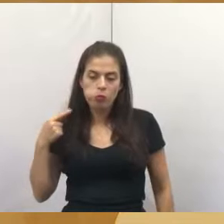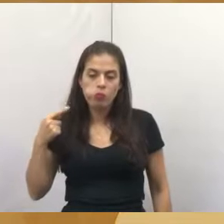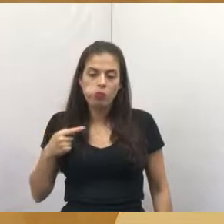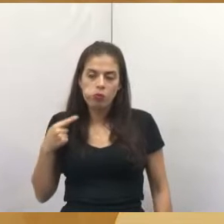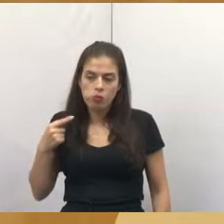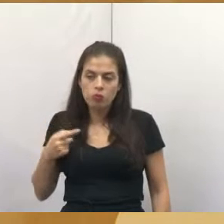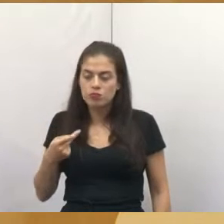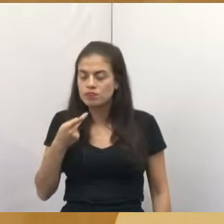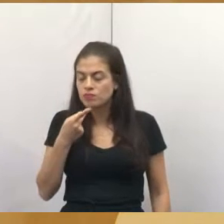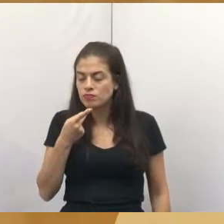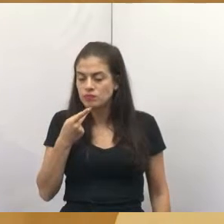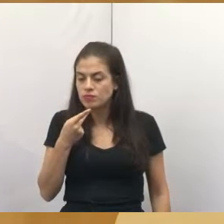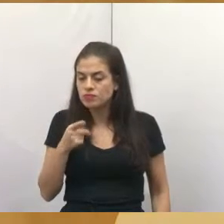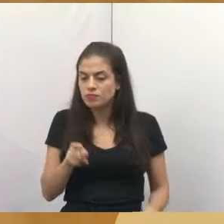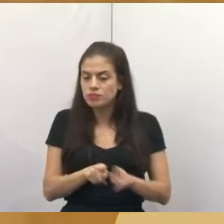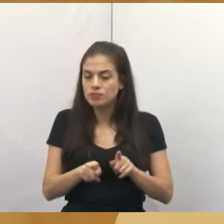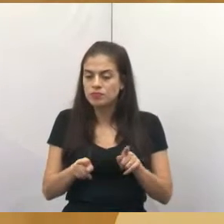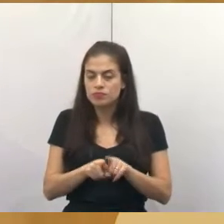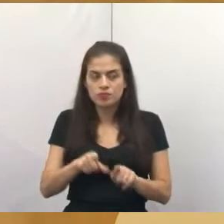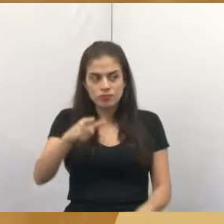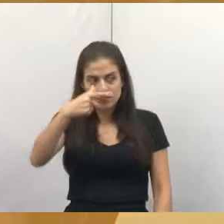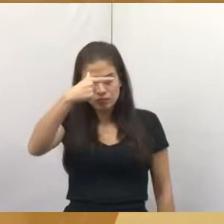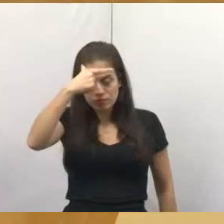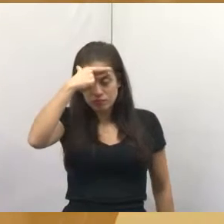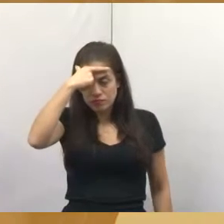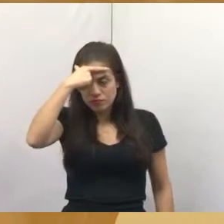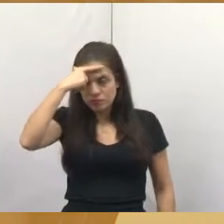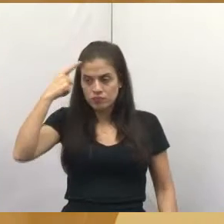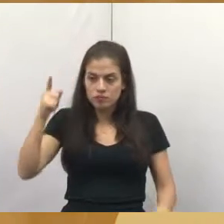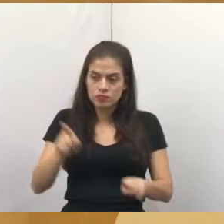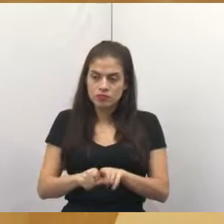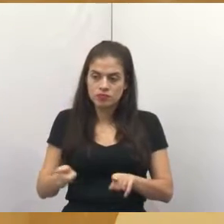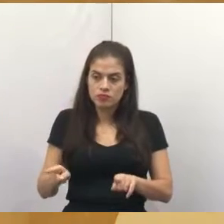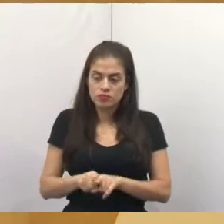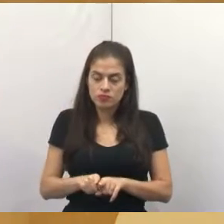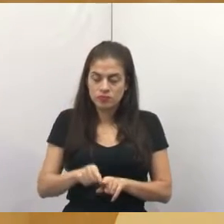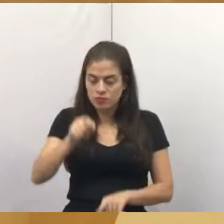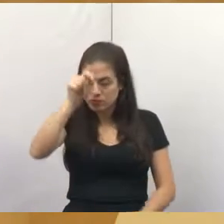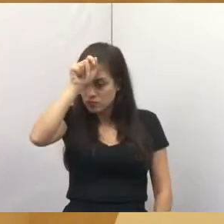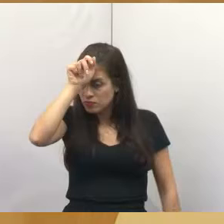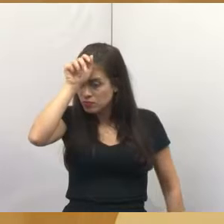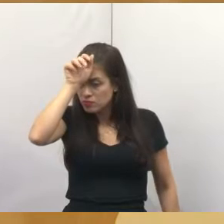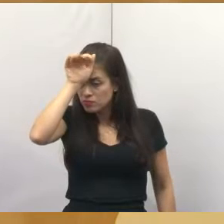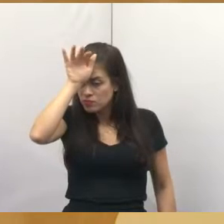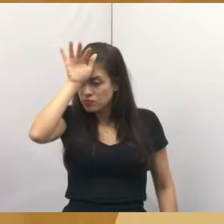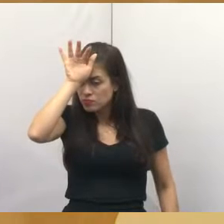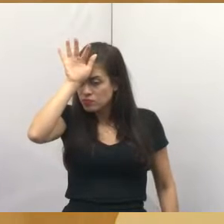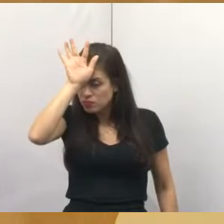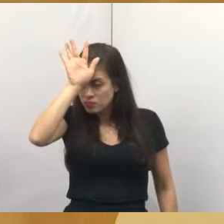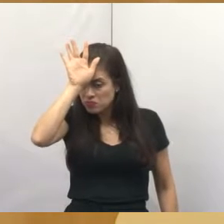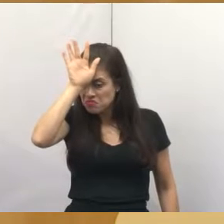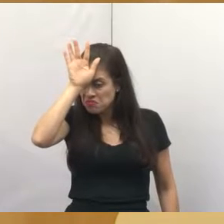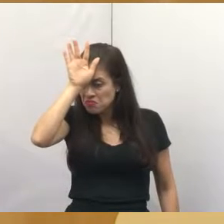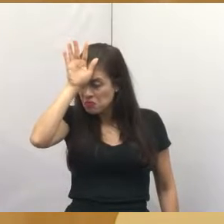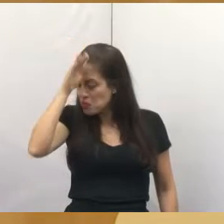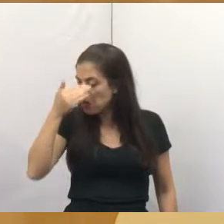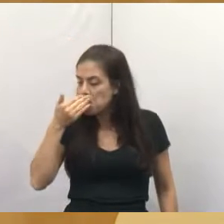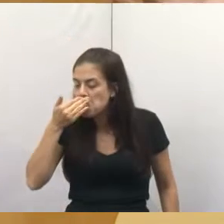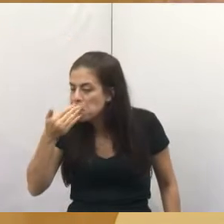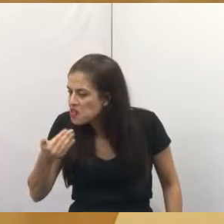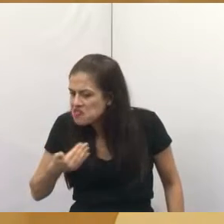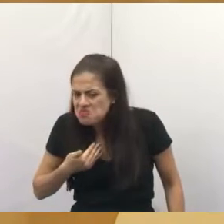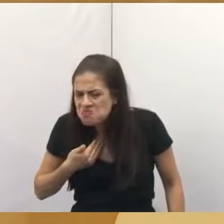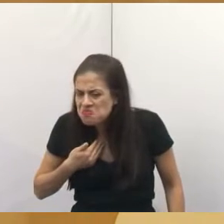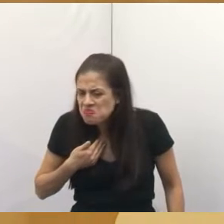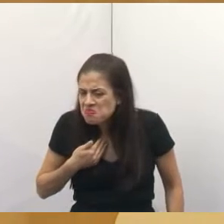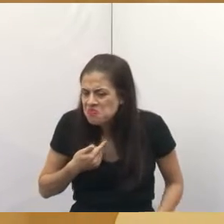advogados, Hernani Barreto e também Luiz Flávio, e também o doutor, né, Rodrigo Salomão. Não me pediram para fazer defesa deles,